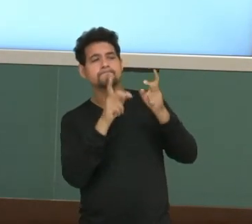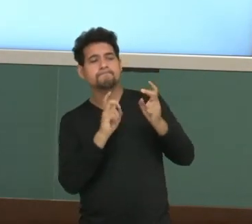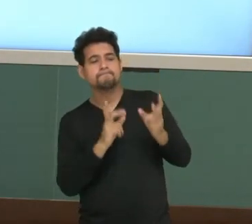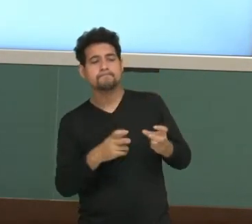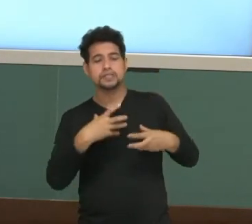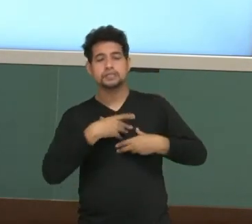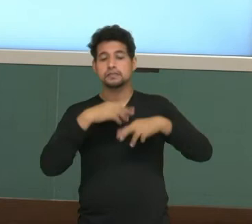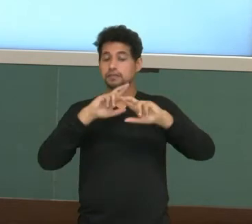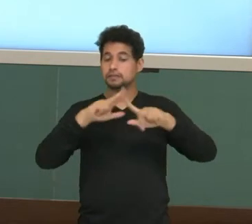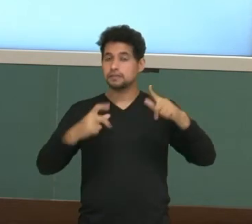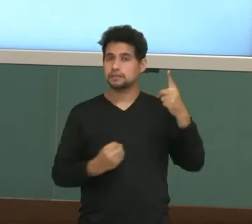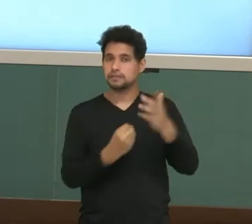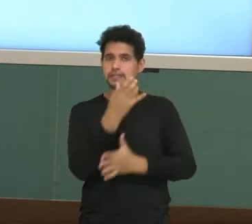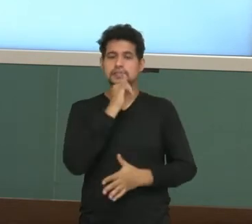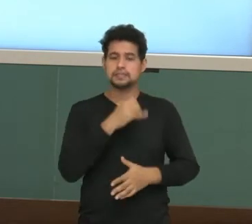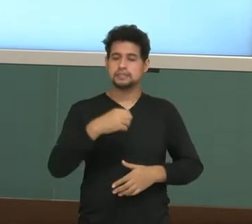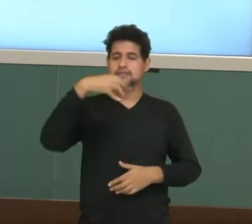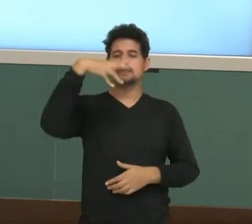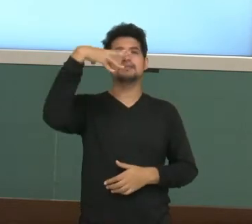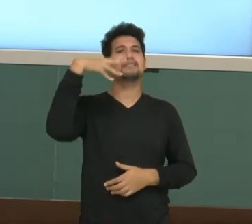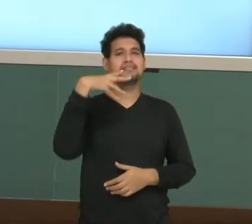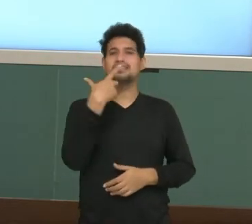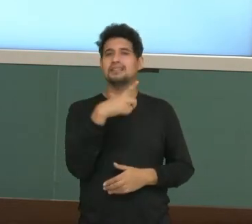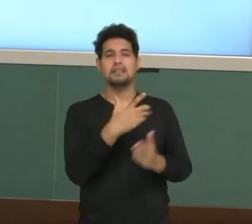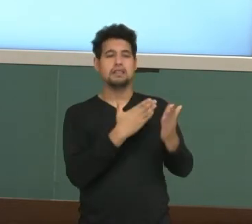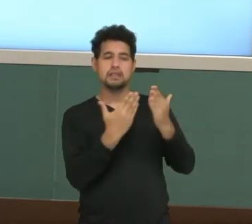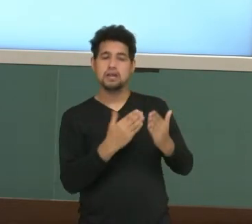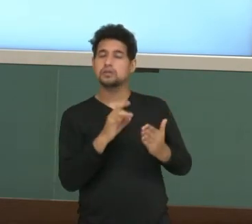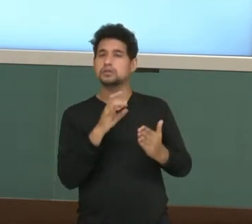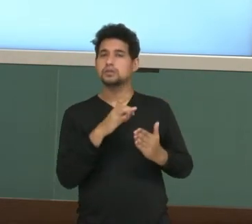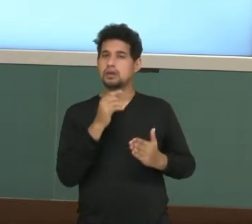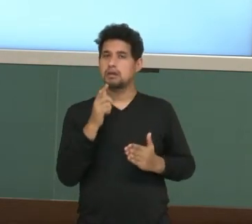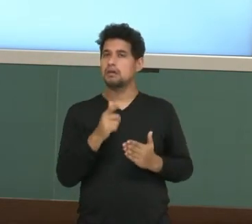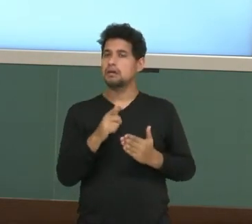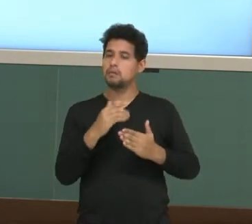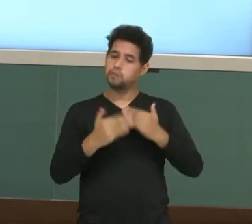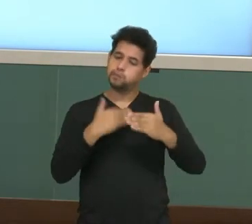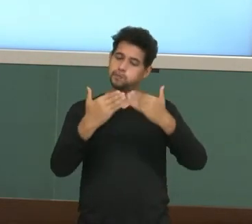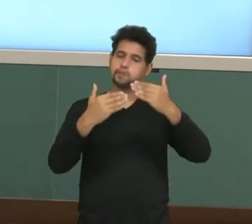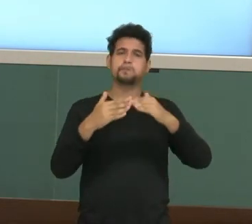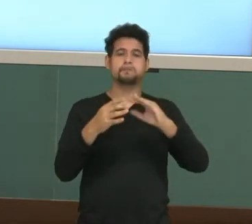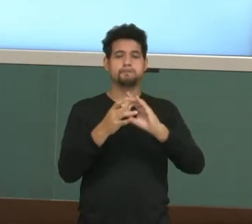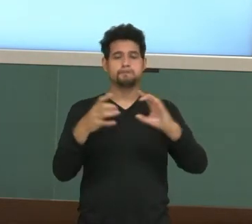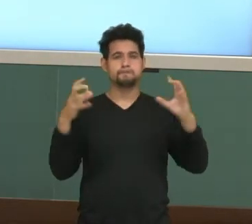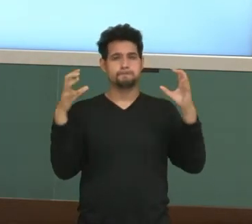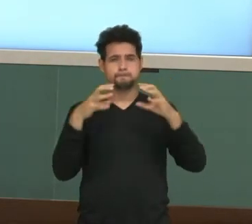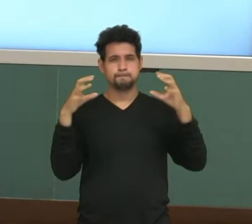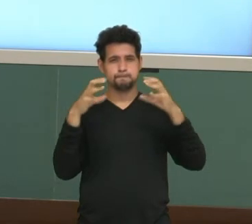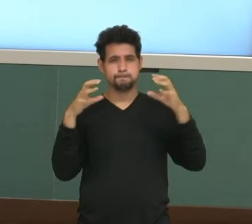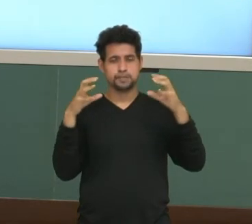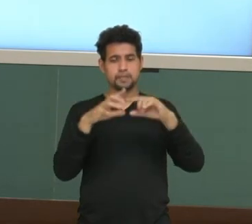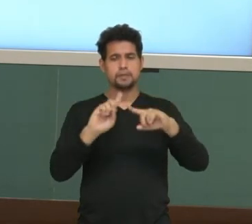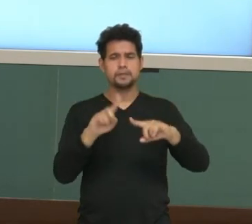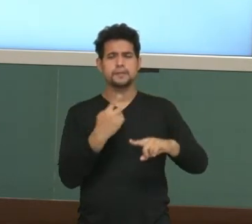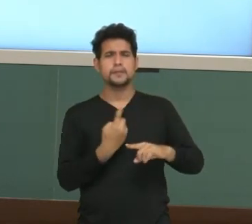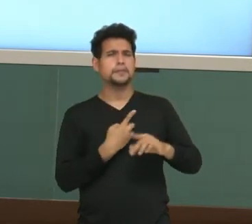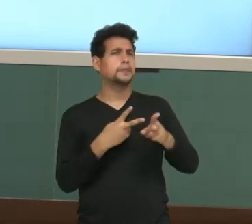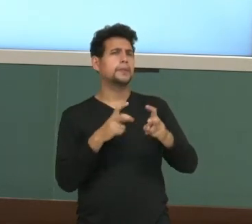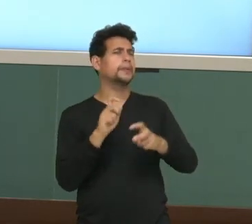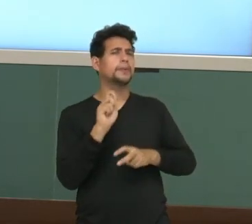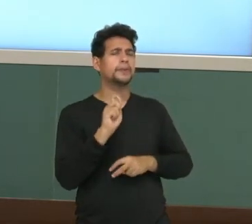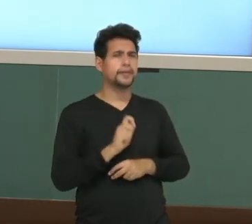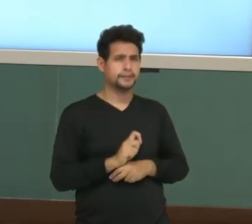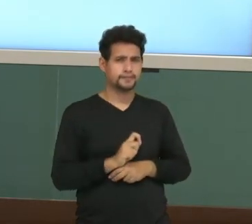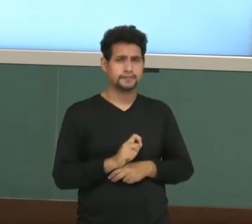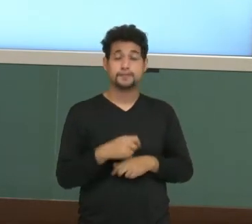formas de produção de energia que não estejam associadas ao ciclo hidrológico e à disponibilidade de chuvas. E aí nós vamos ter